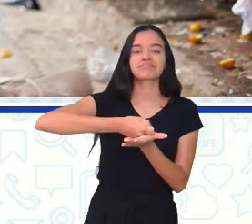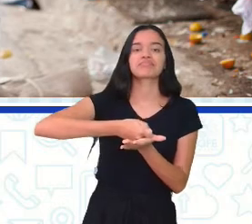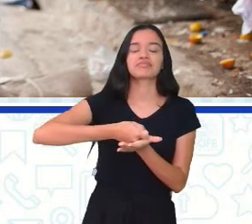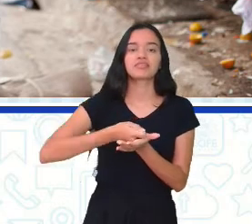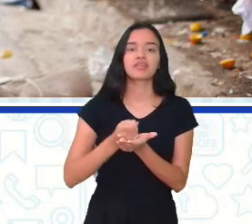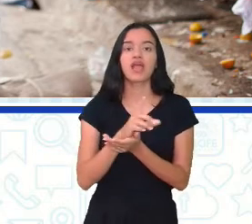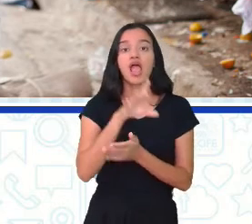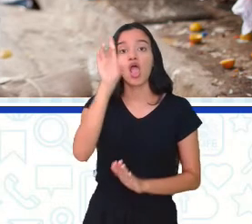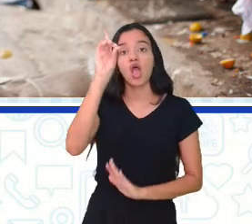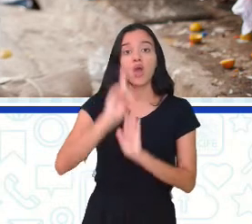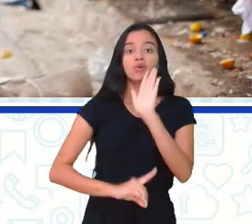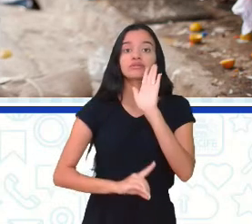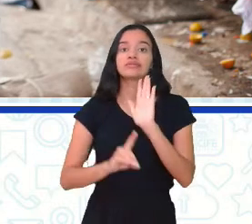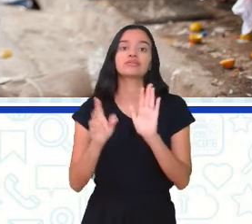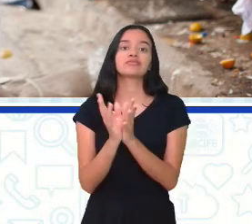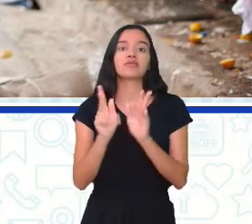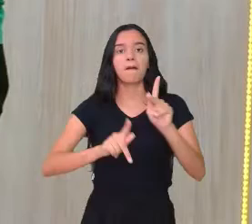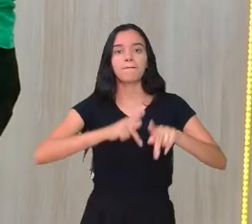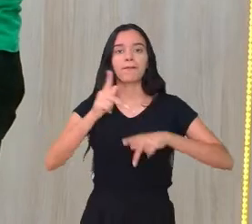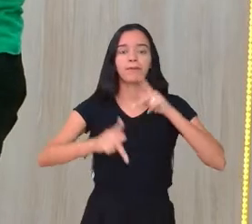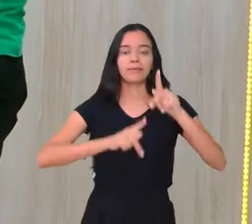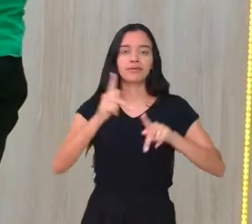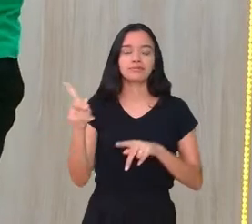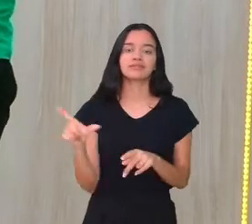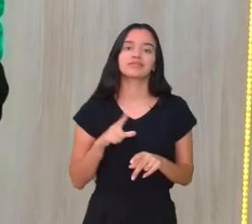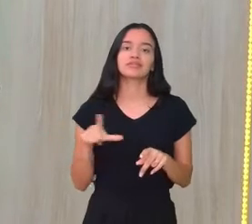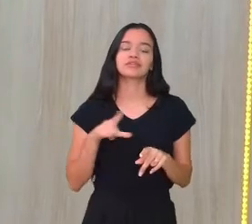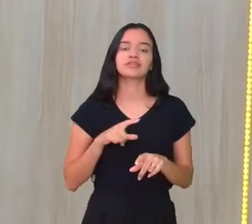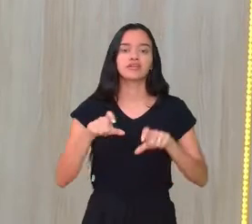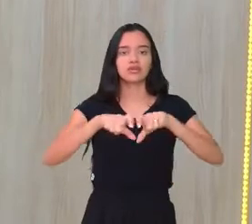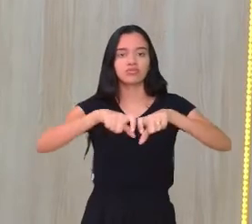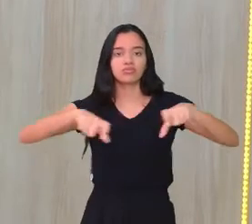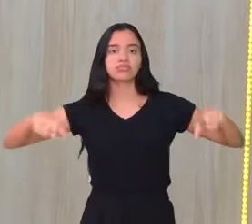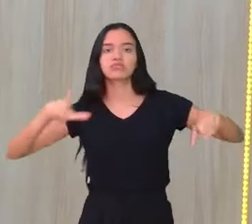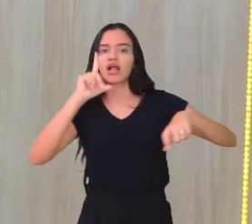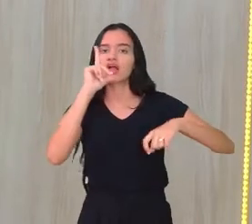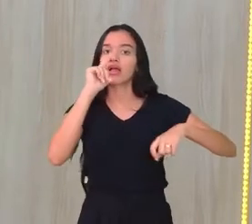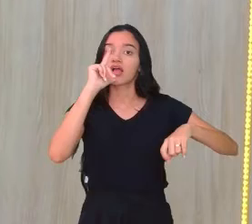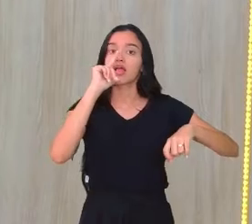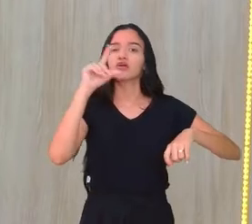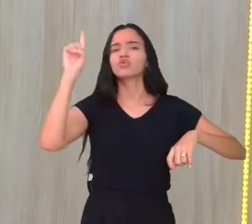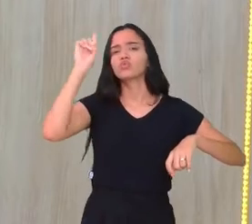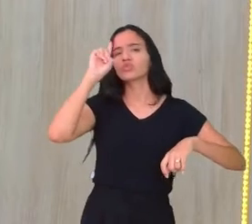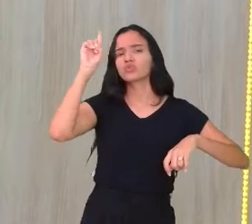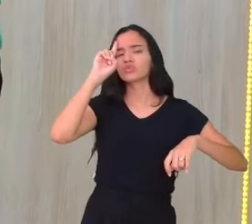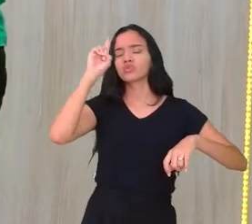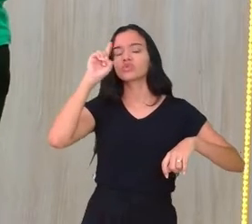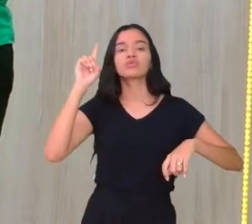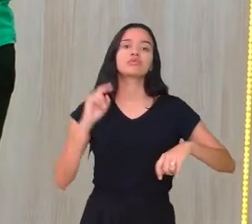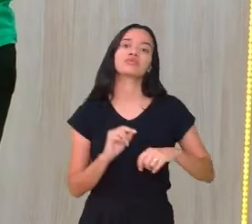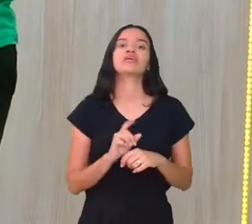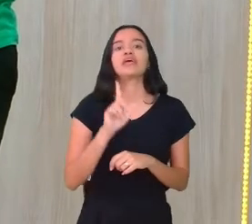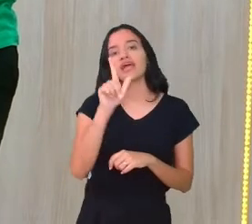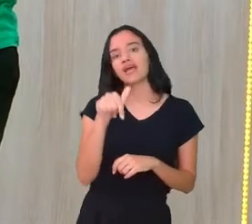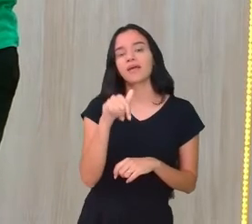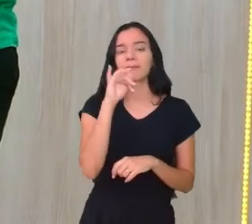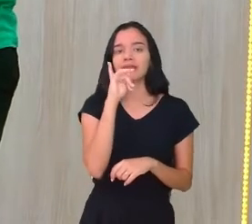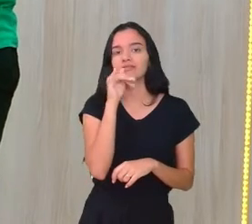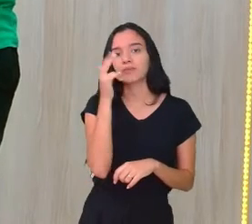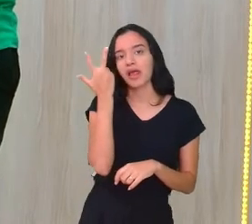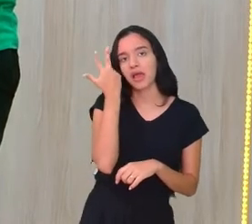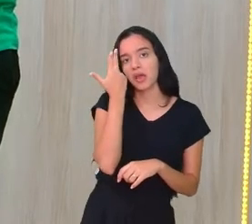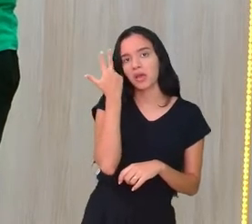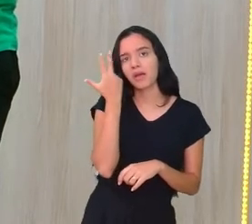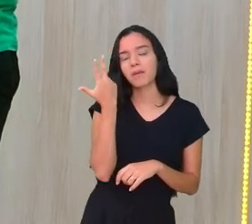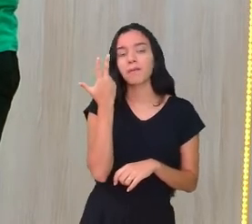né? É um direito da população ter o saneamento básico em dia, né? Então, é muito comum,